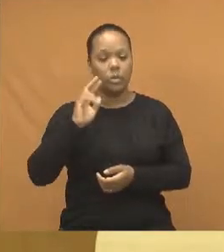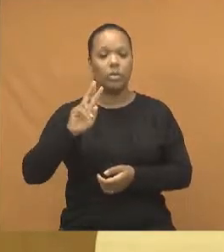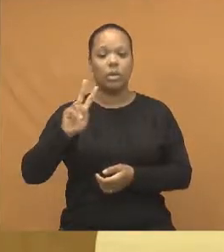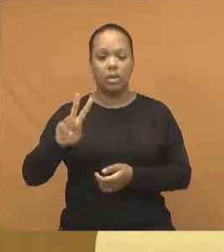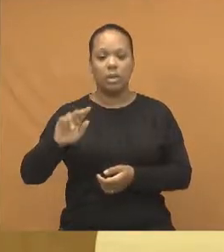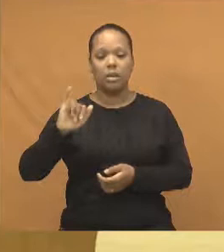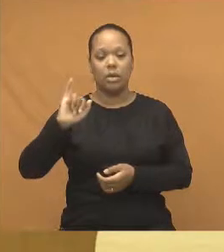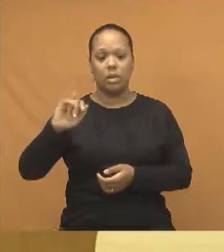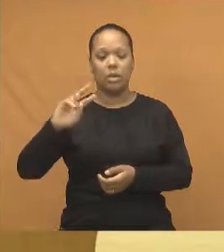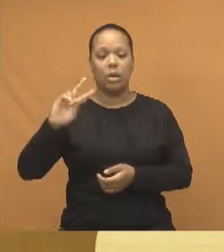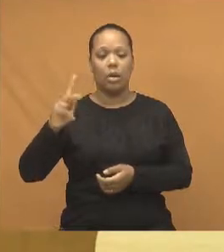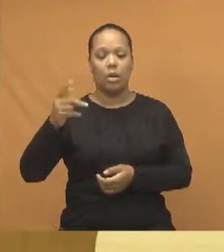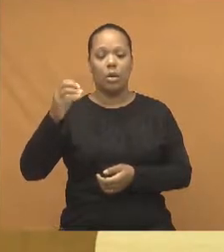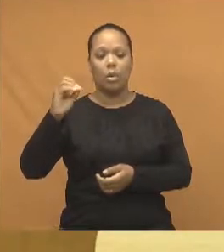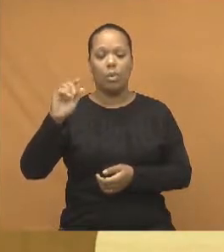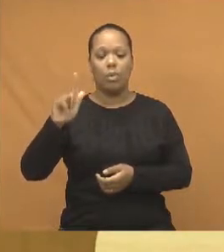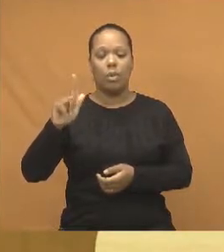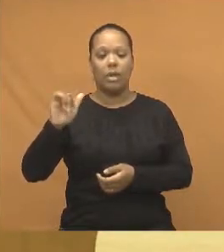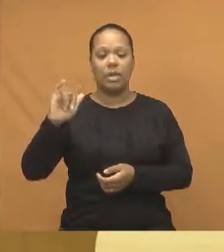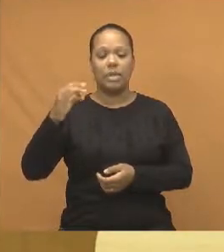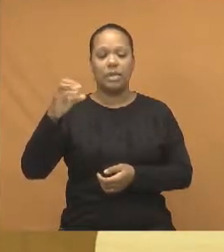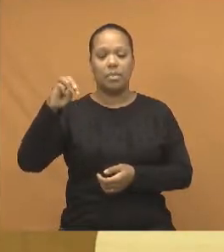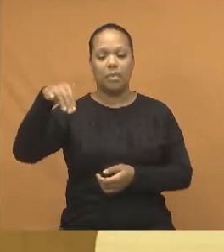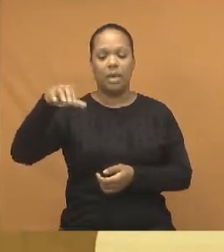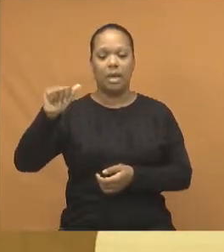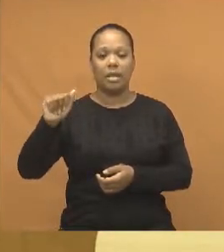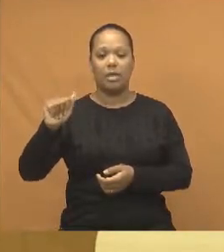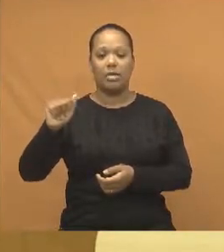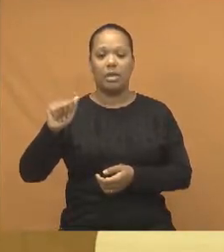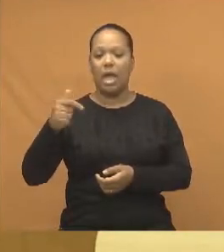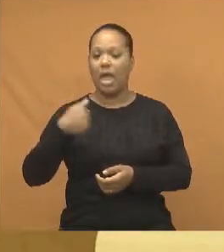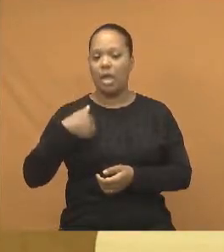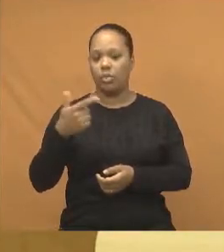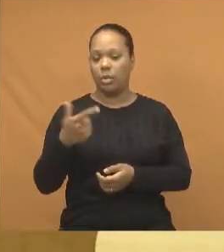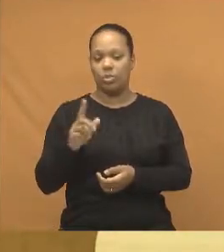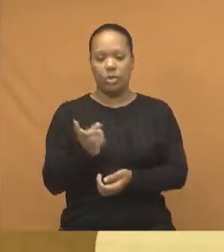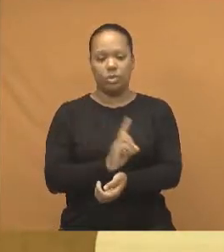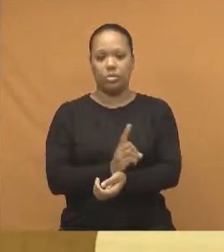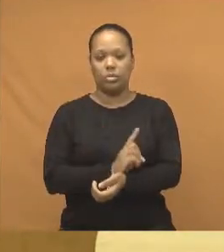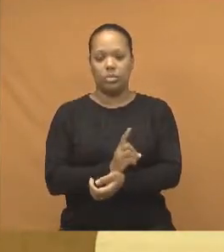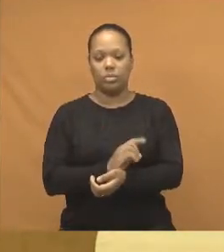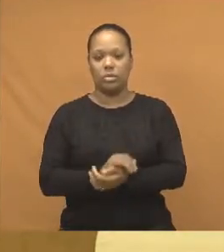hipoglicemia, mesmo porque, como eu mencionei com o Paulinho, eu não sou diabética,